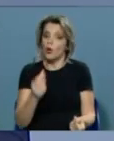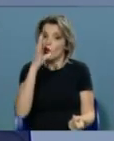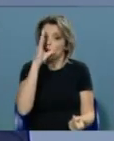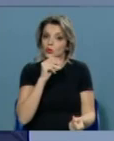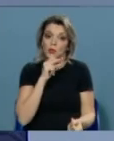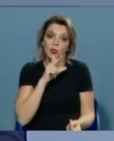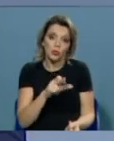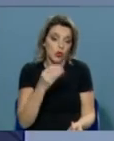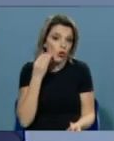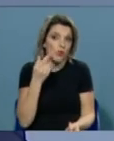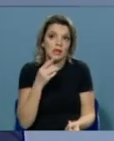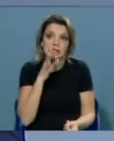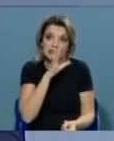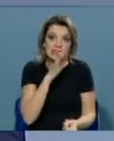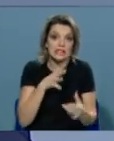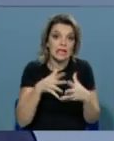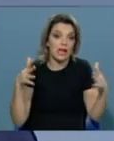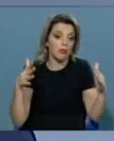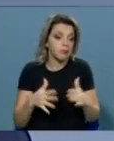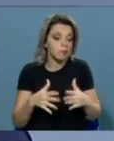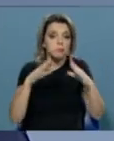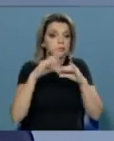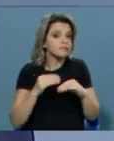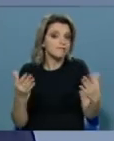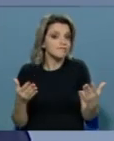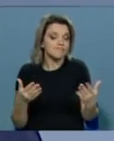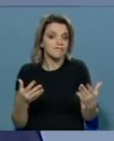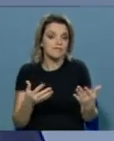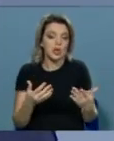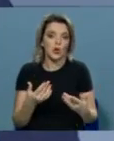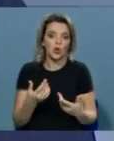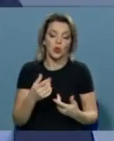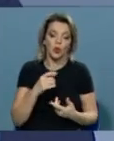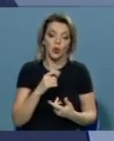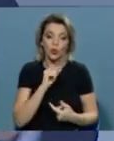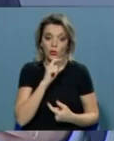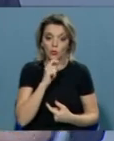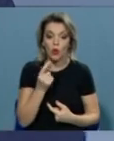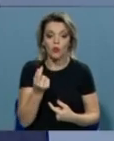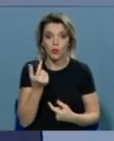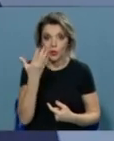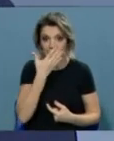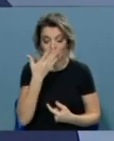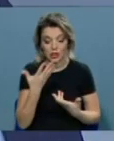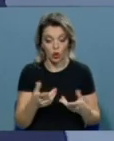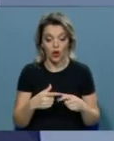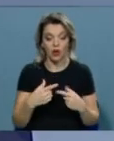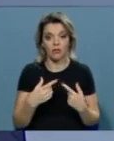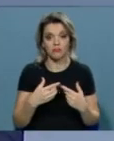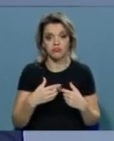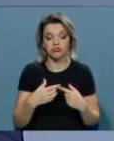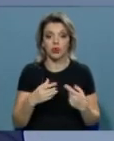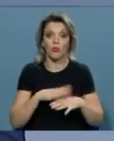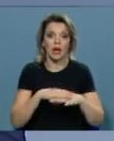respondeu imprevisível imprevisível ouvia mãe que os dias e os vou pedir para ficar longos ficar